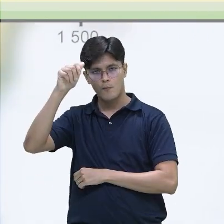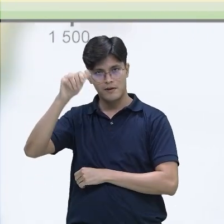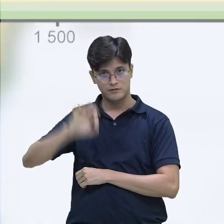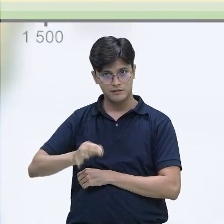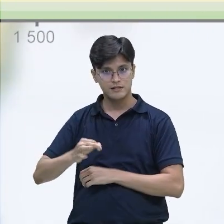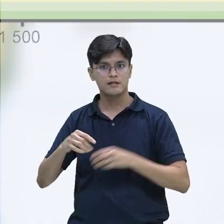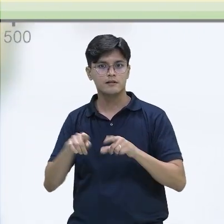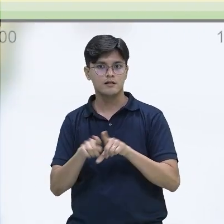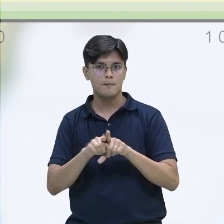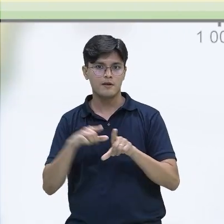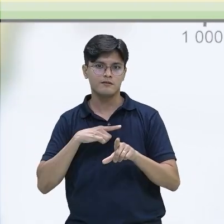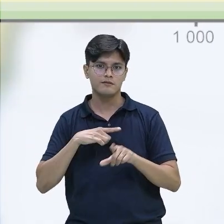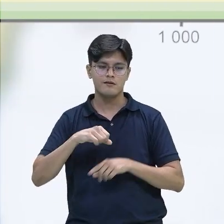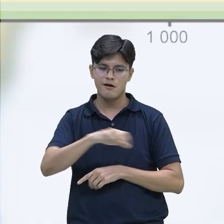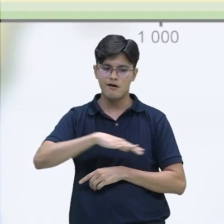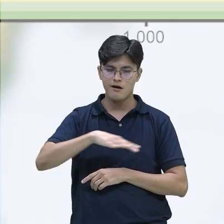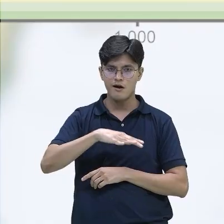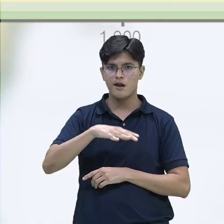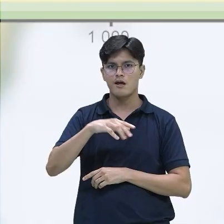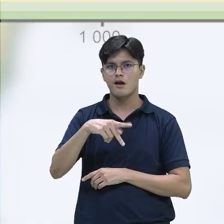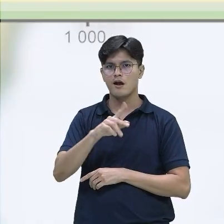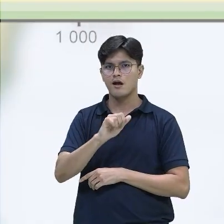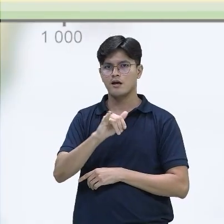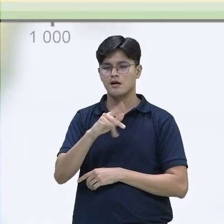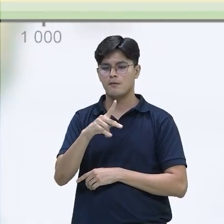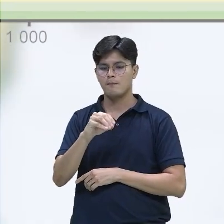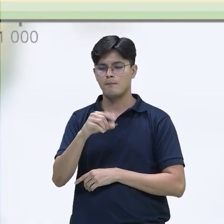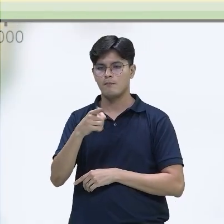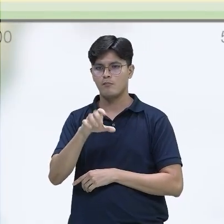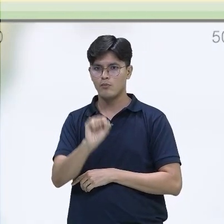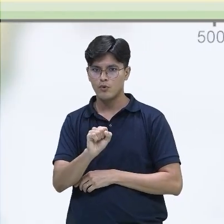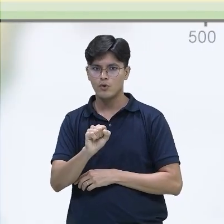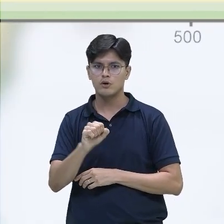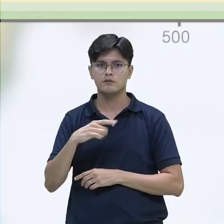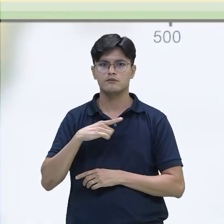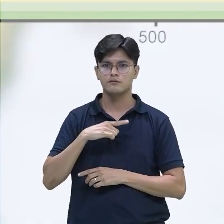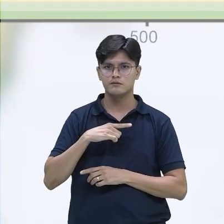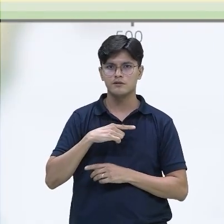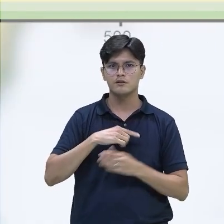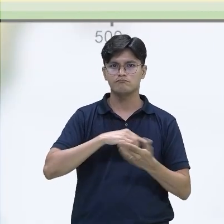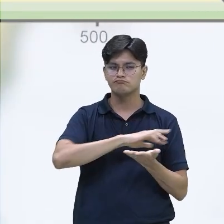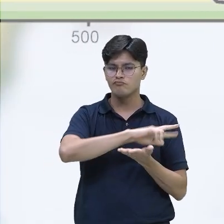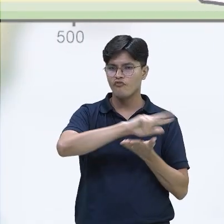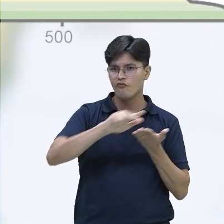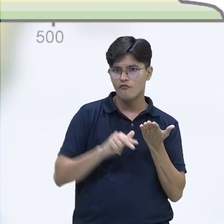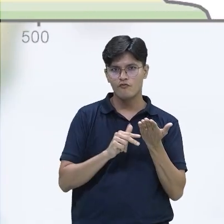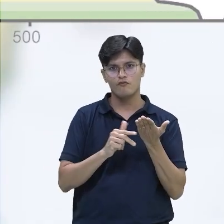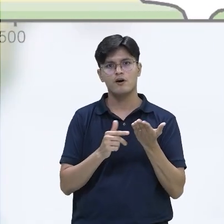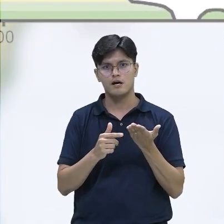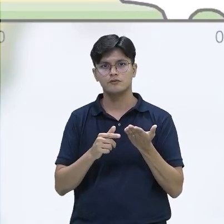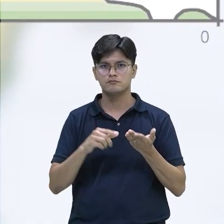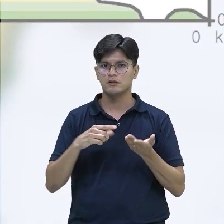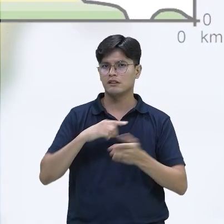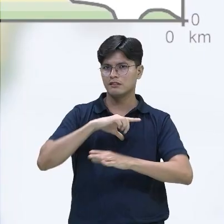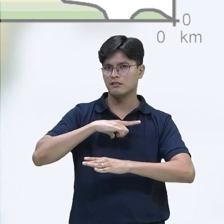dos Caiapós, de Santa Marta, dos Pirineus, já pega o Planalto Central aí, Brasília, né? A